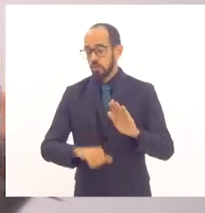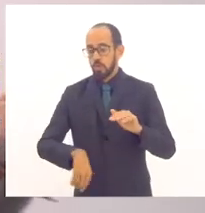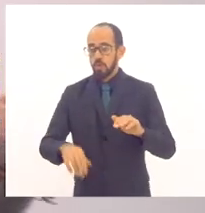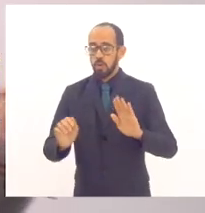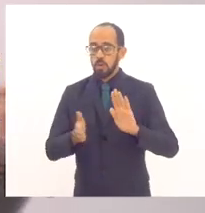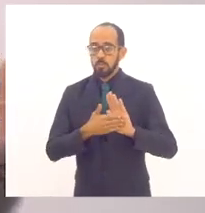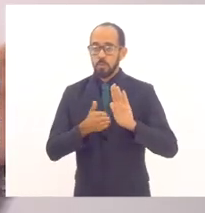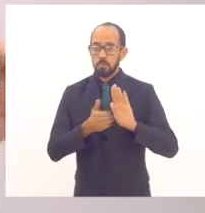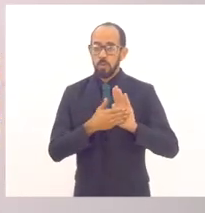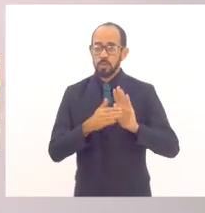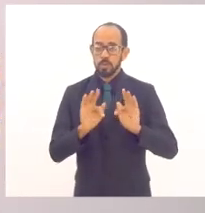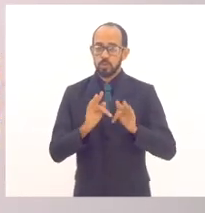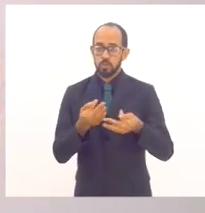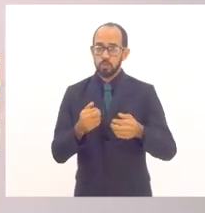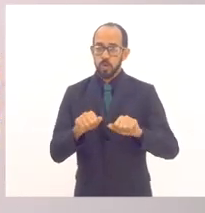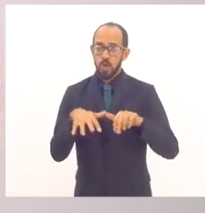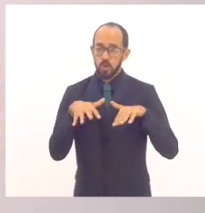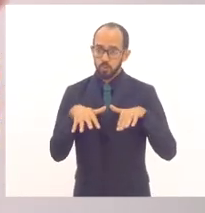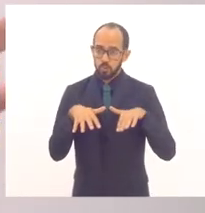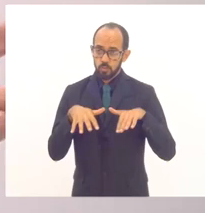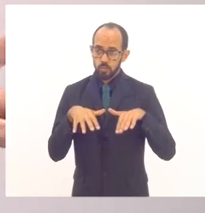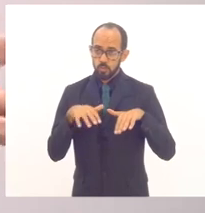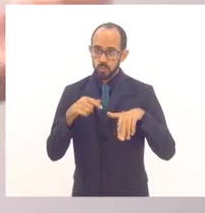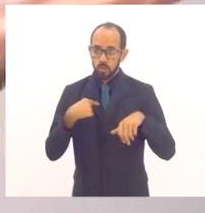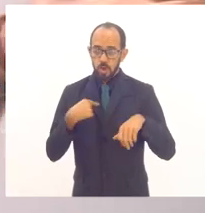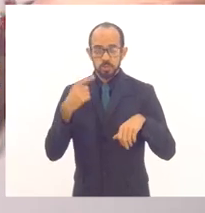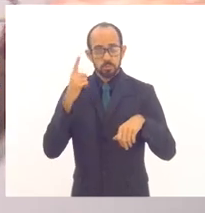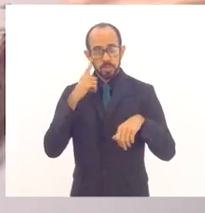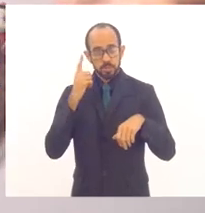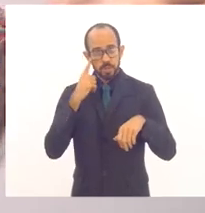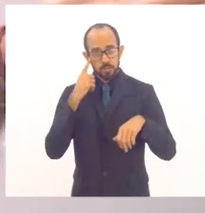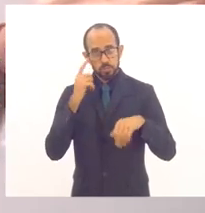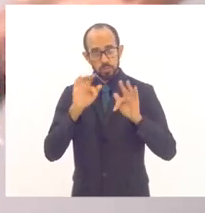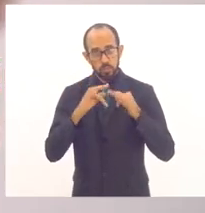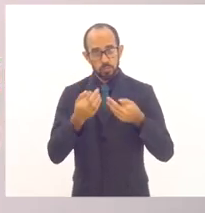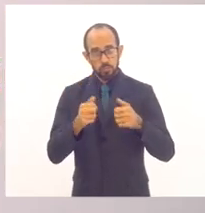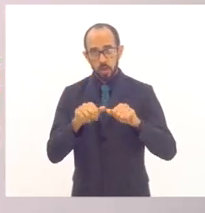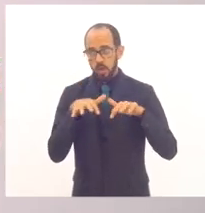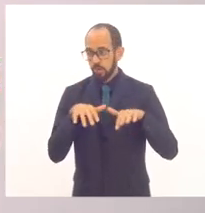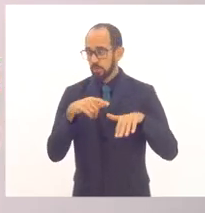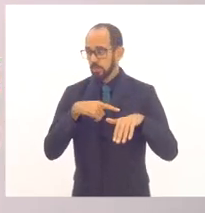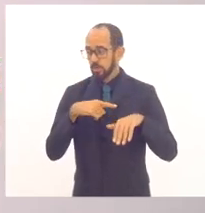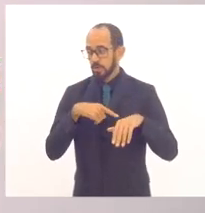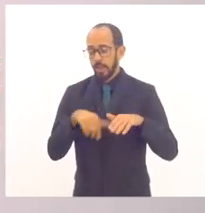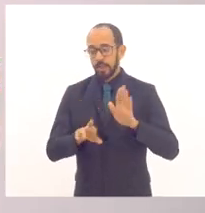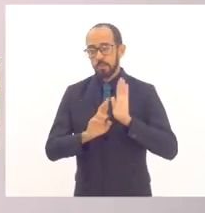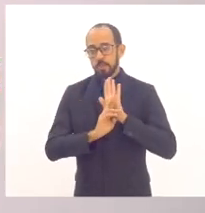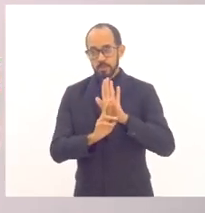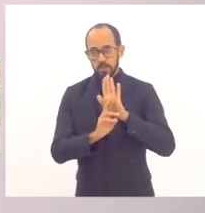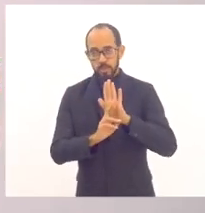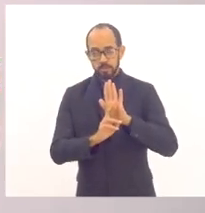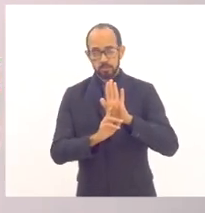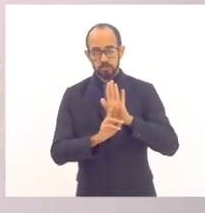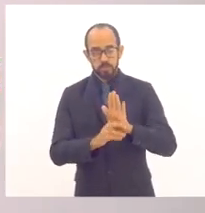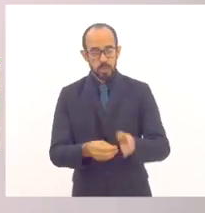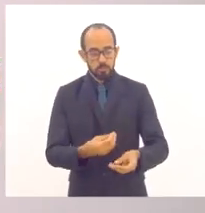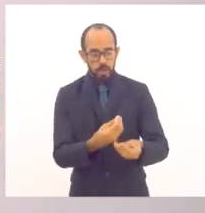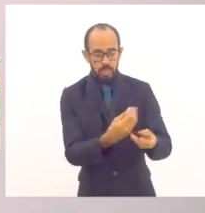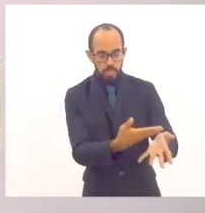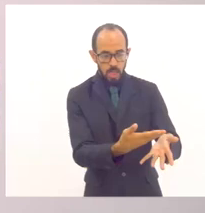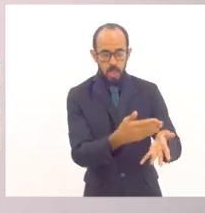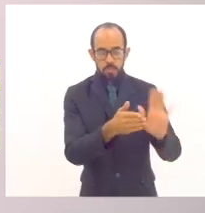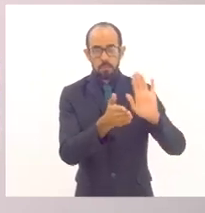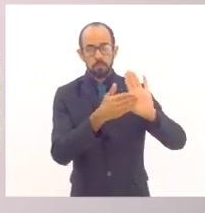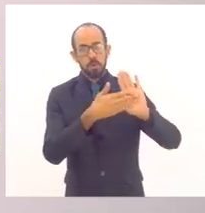pelo fórum. Uhum. Nós achamos que o fórum tem legitimidade para apresentar, e eu, claro, como qualquer deputado,